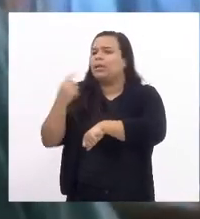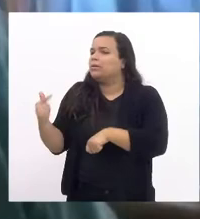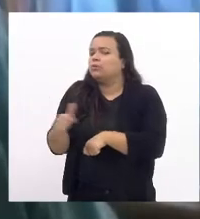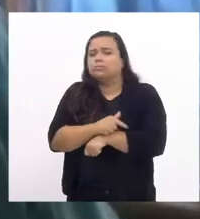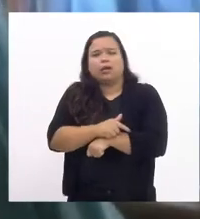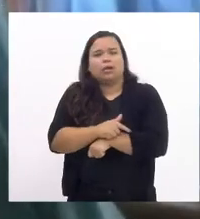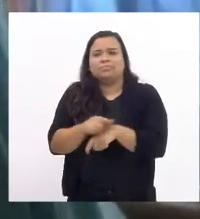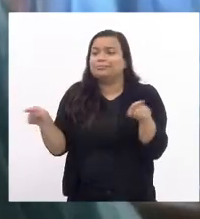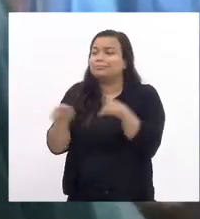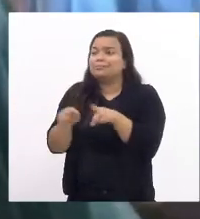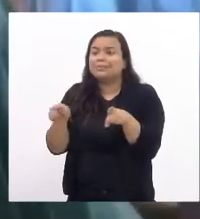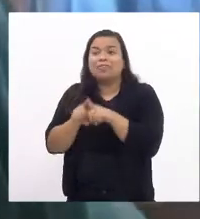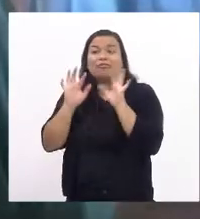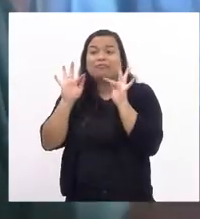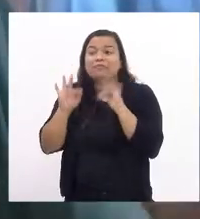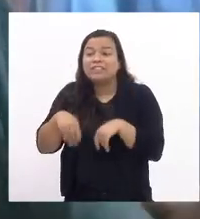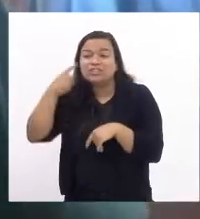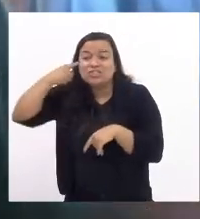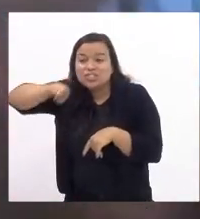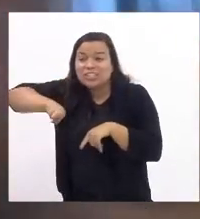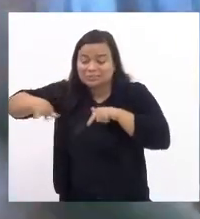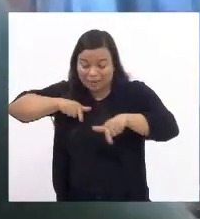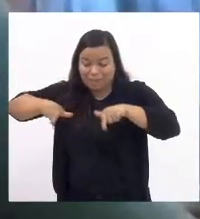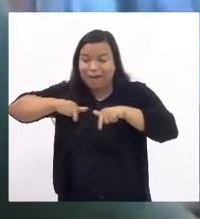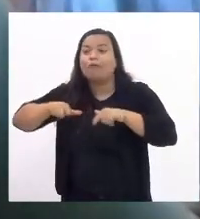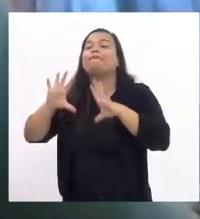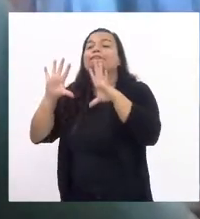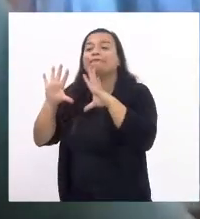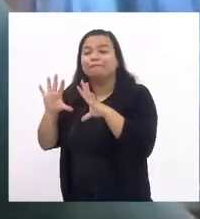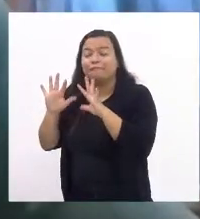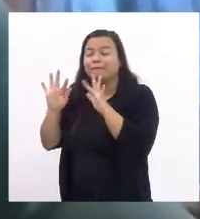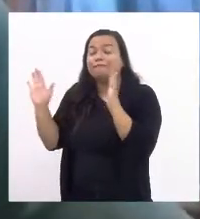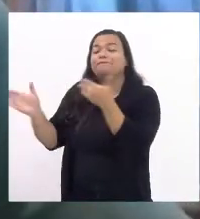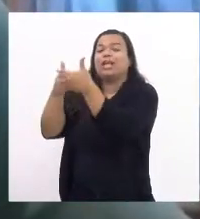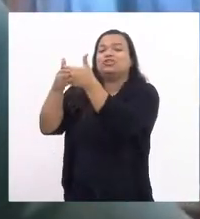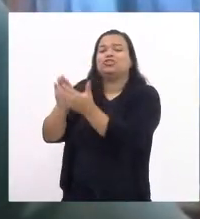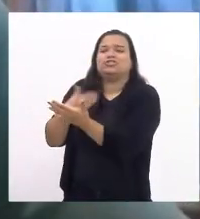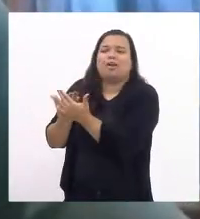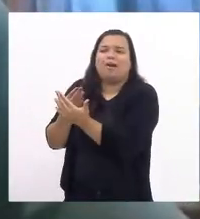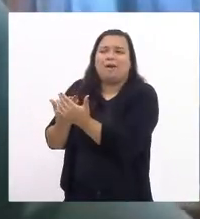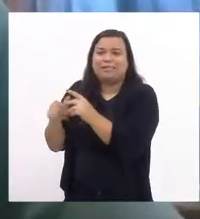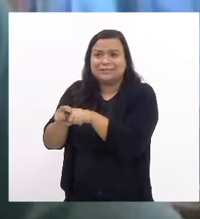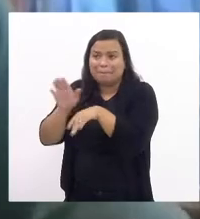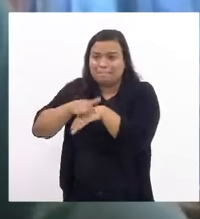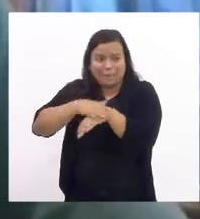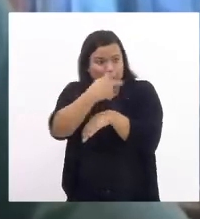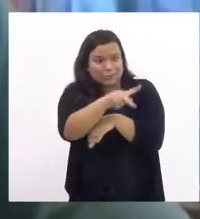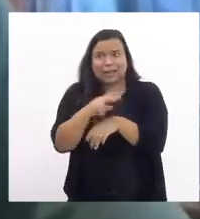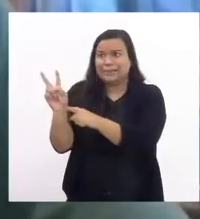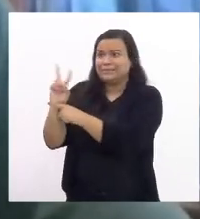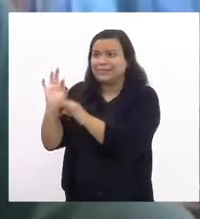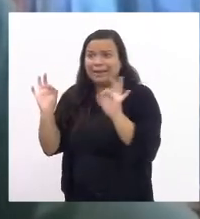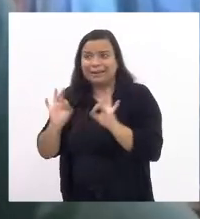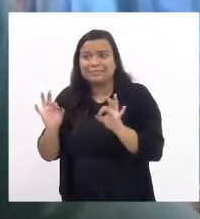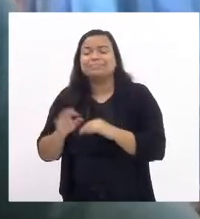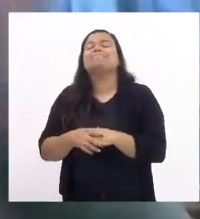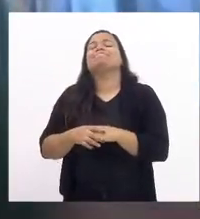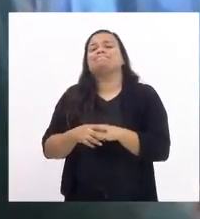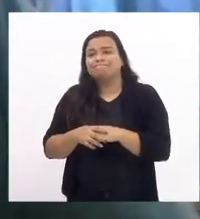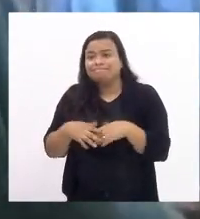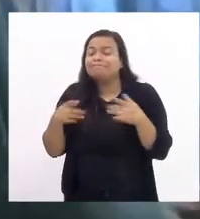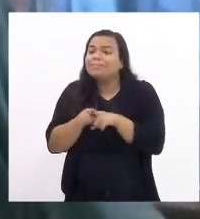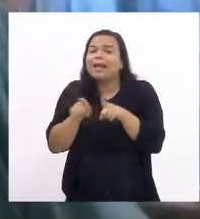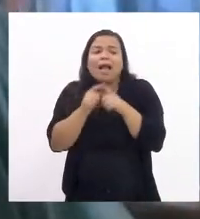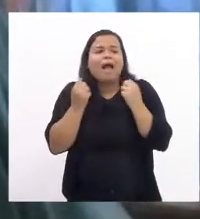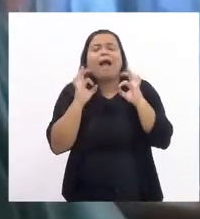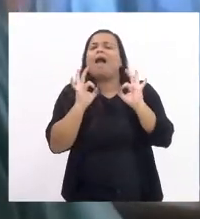tem. Então, garantir que eles sejam considerados como a carga de 40 para os que não a têm, e